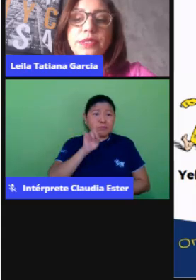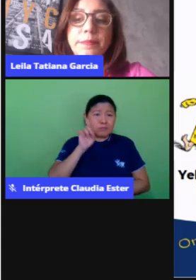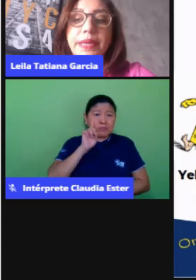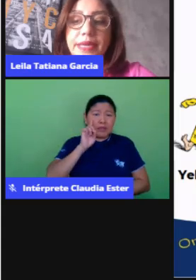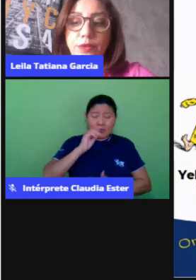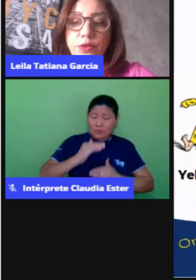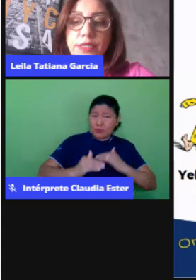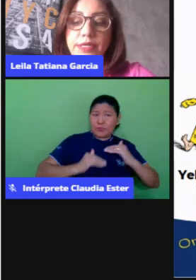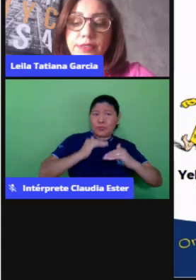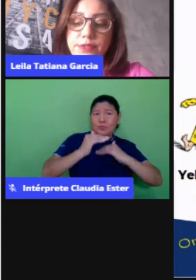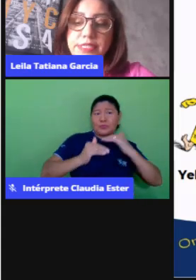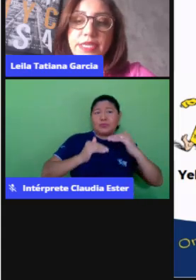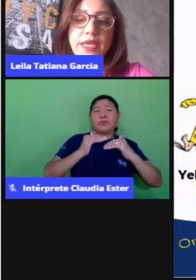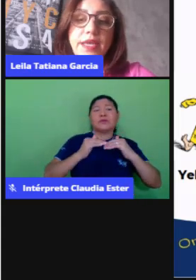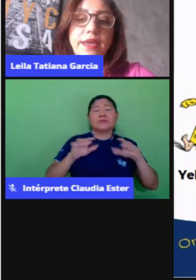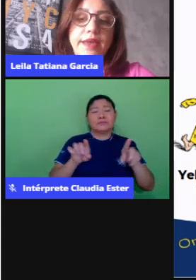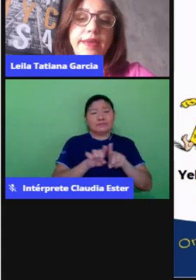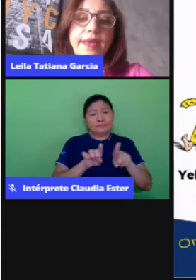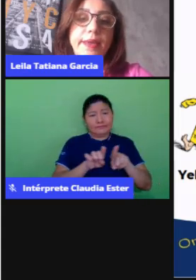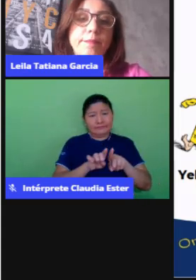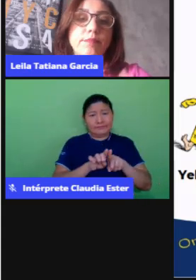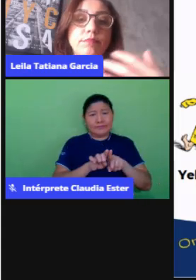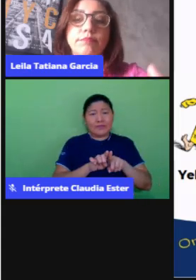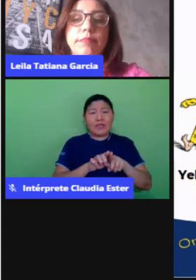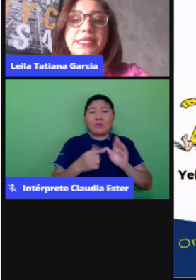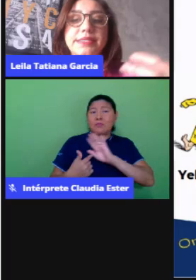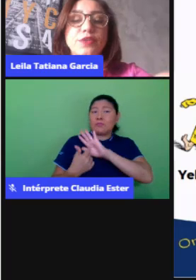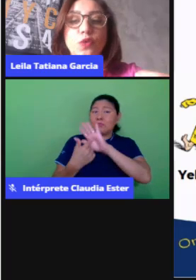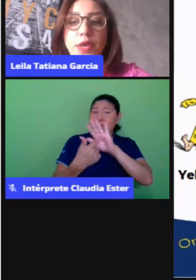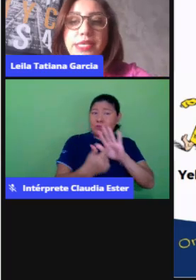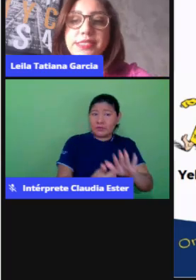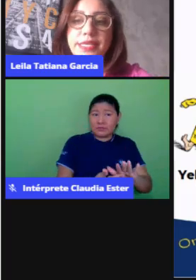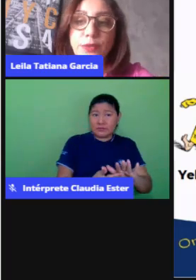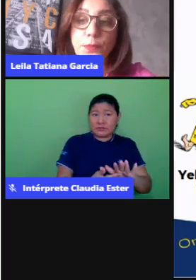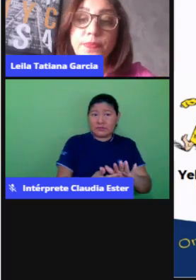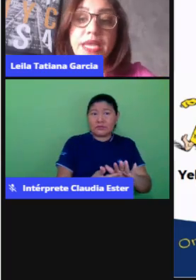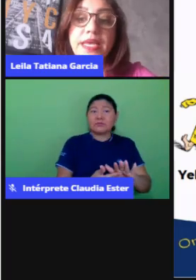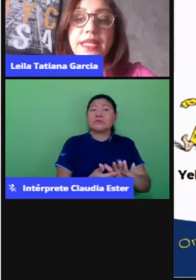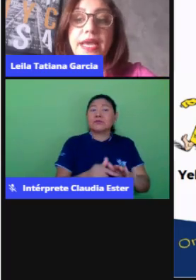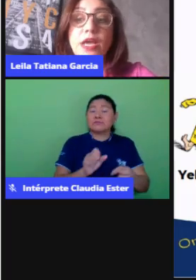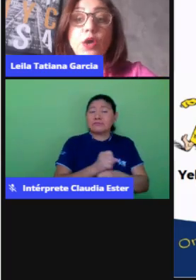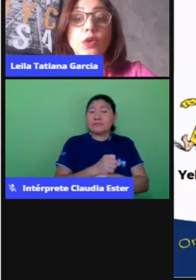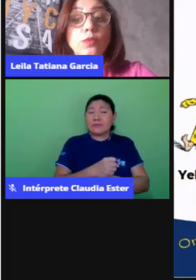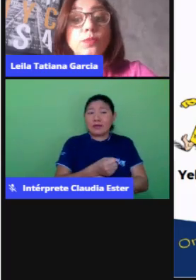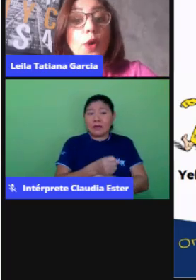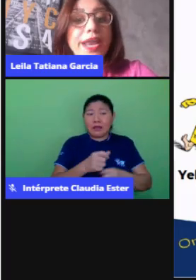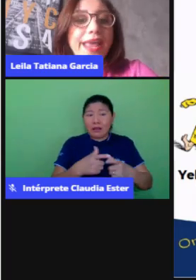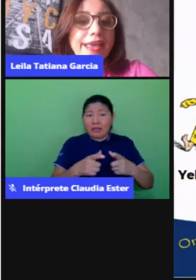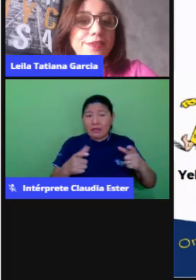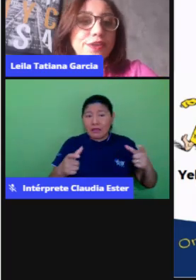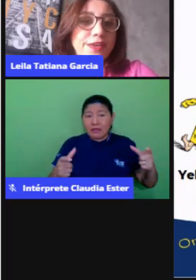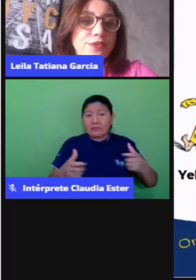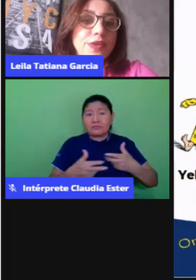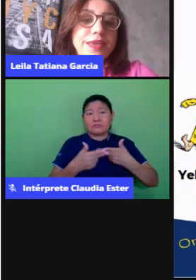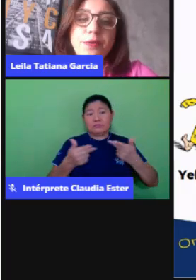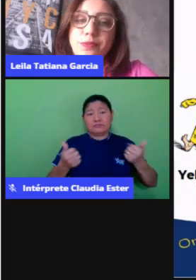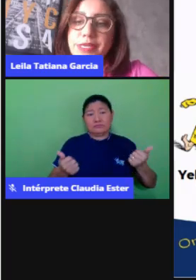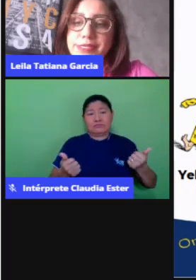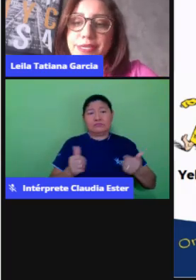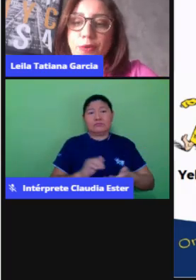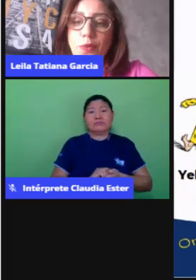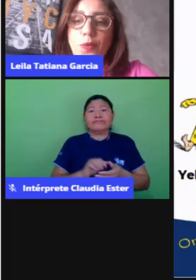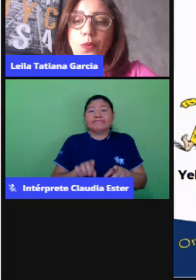do globo também, tornando-se bastante conhecido, né? Porém, gente, o